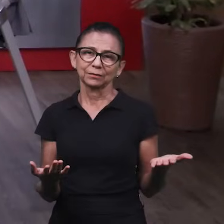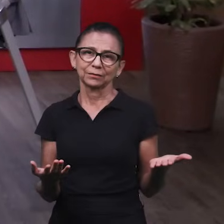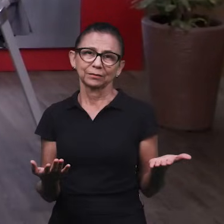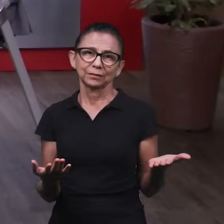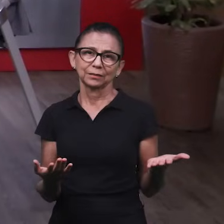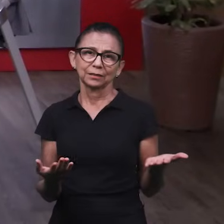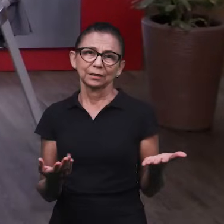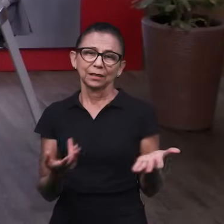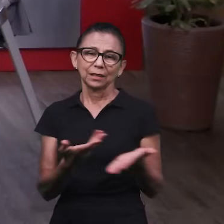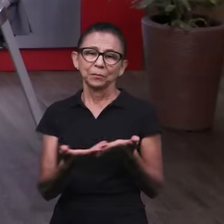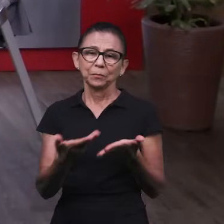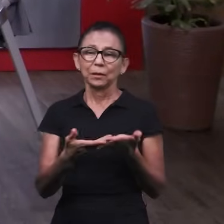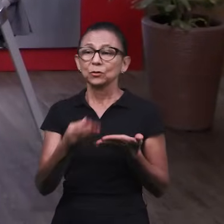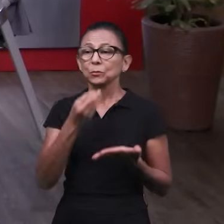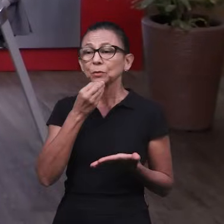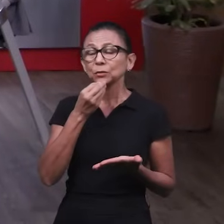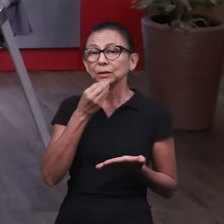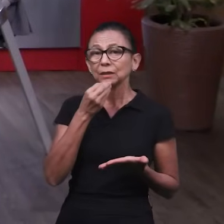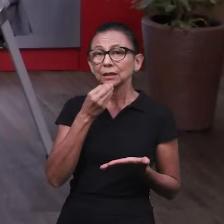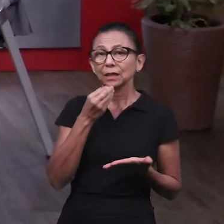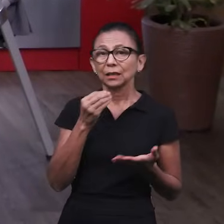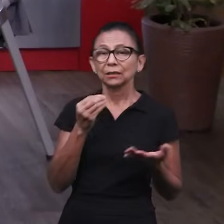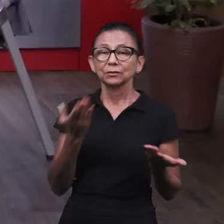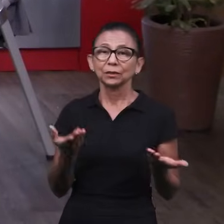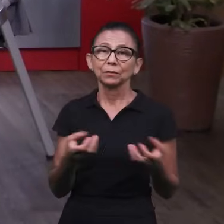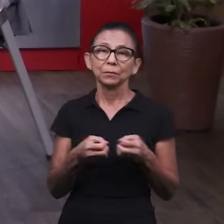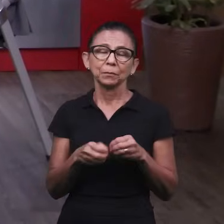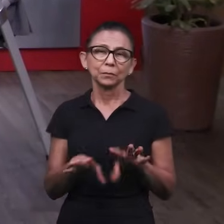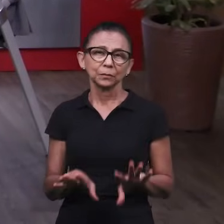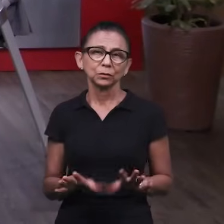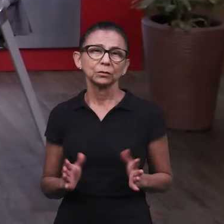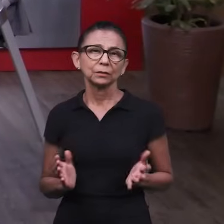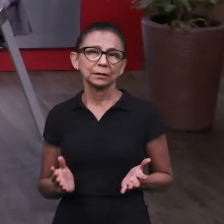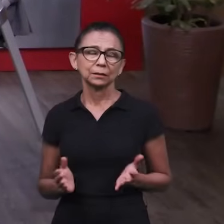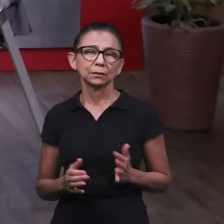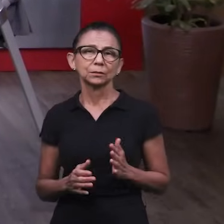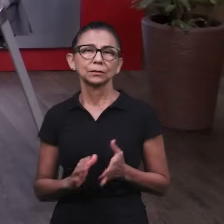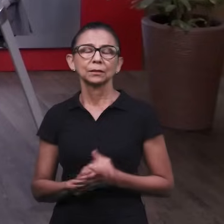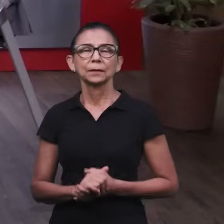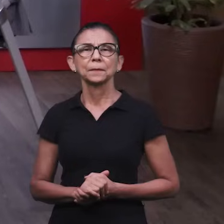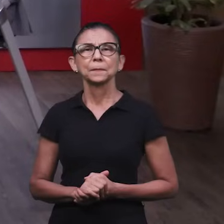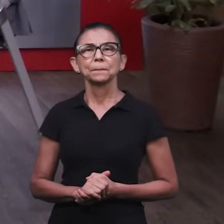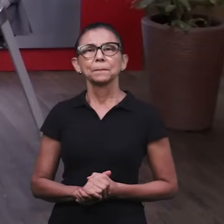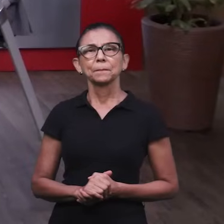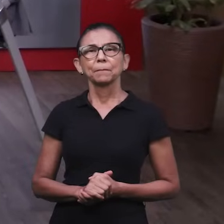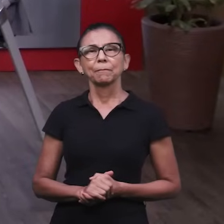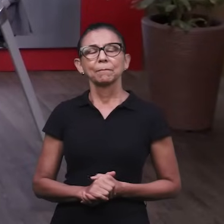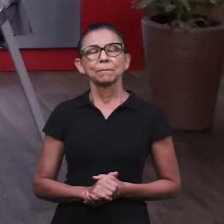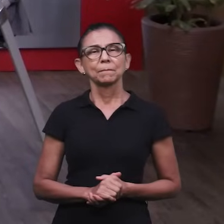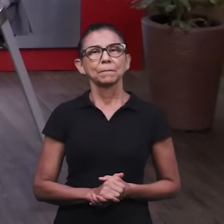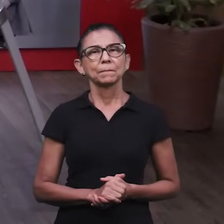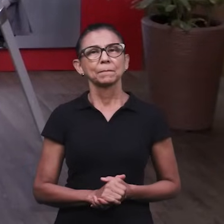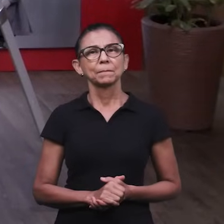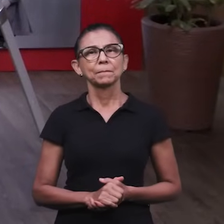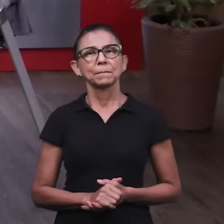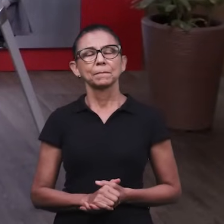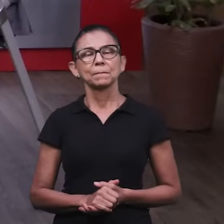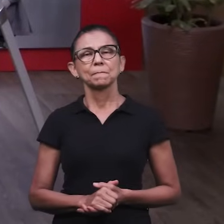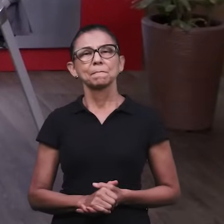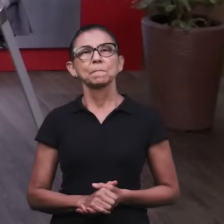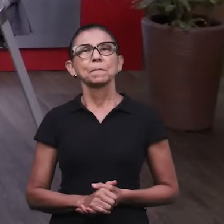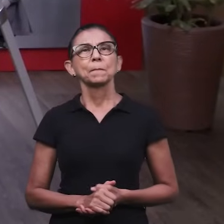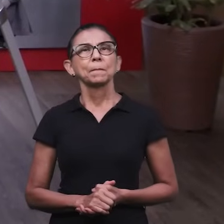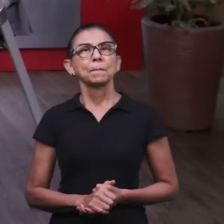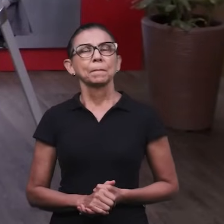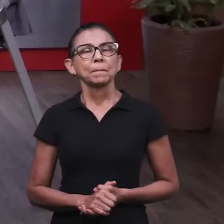perder oportunidades. Sim. Então pode ter muito prejuízo na vida social. Quanto antes você aprende quem é e como eu lido com isso,